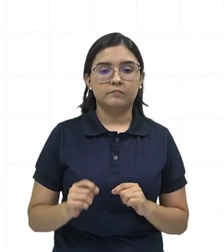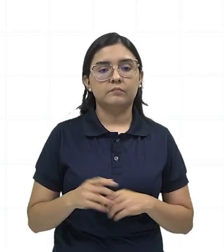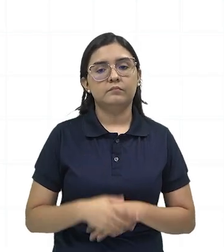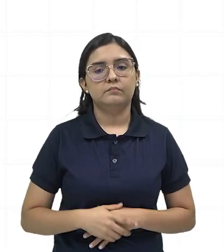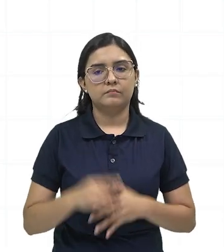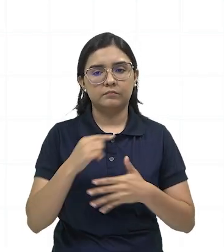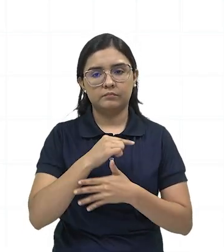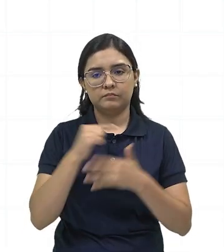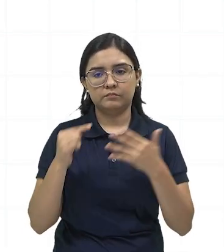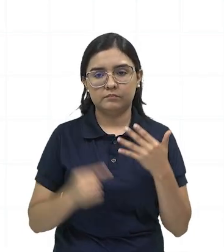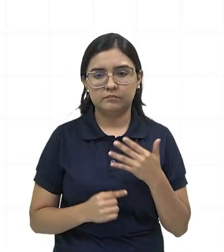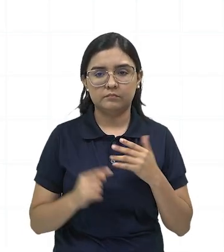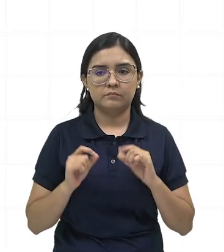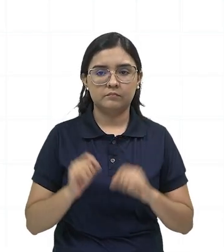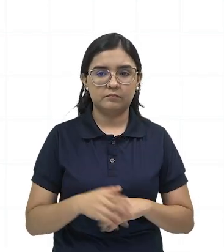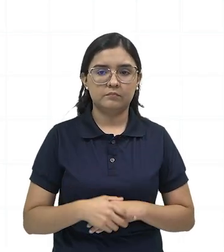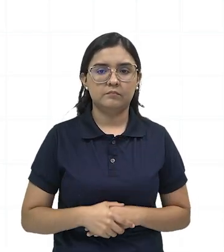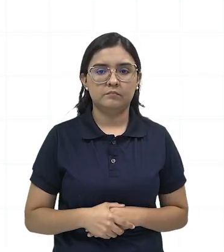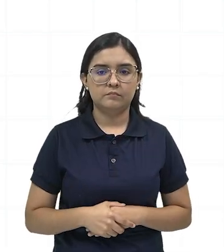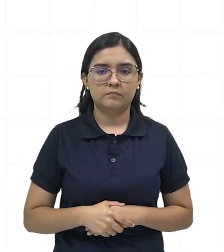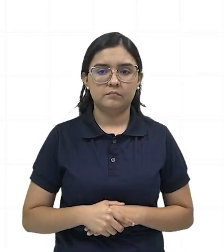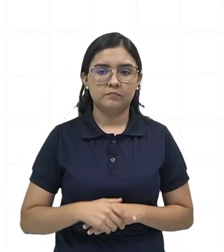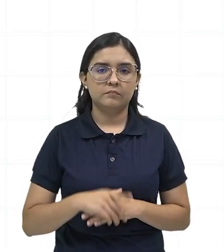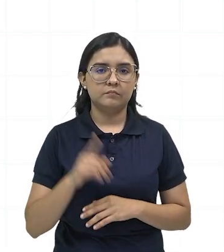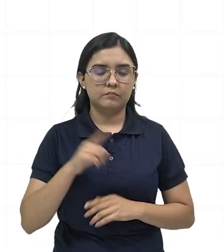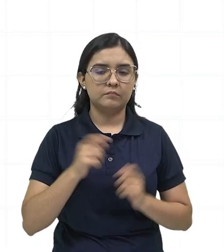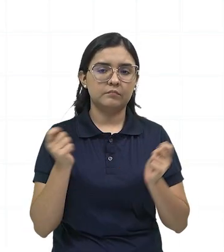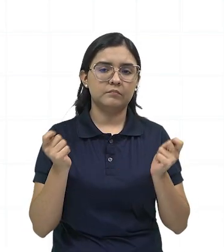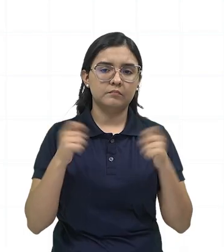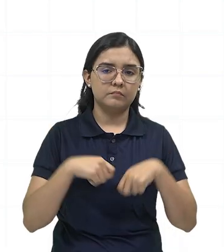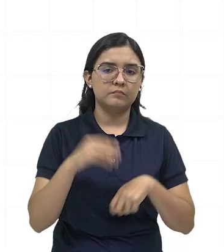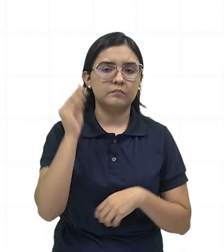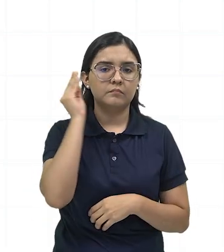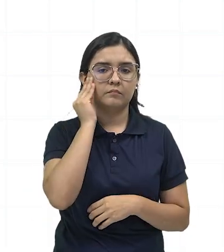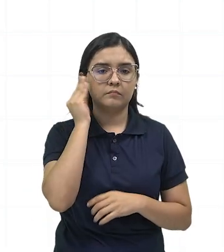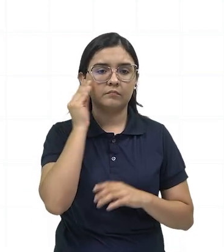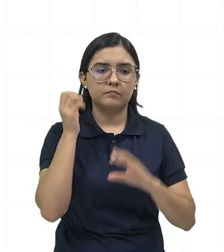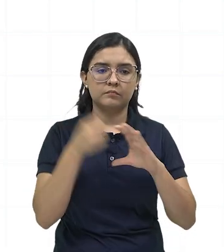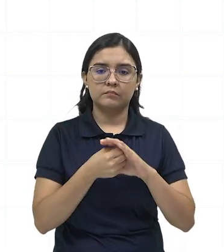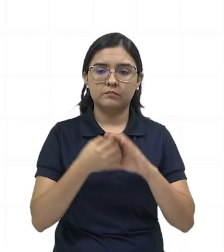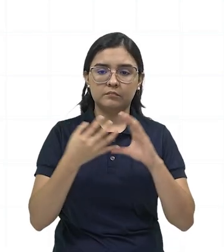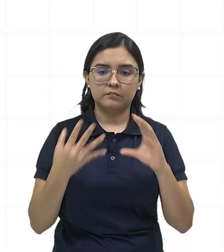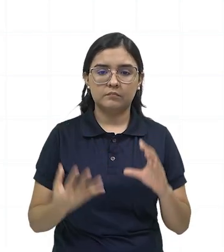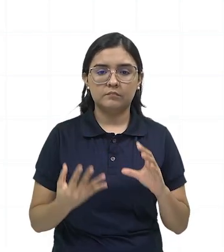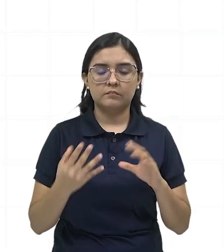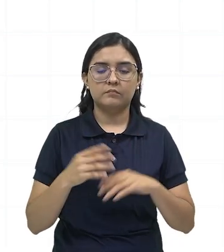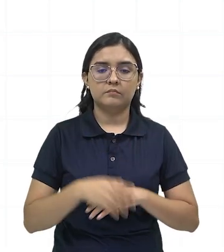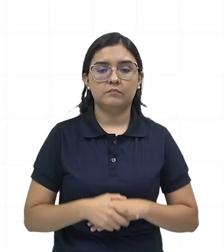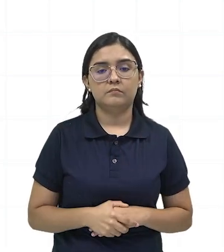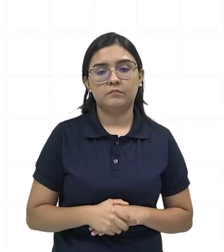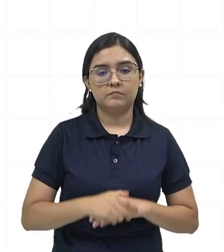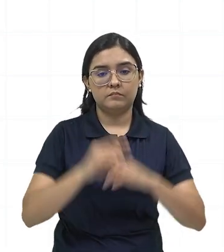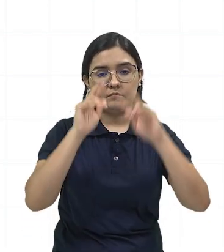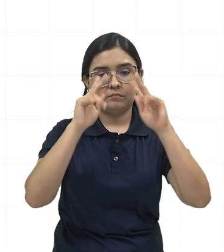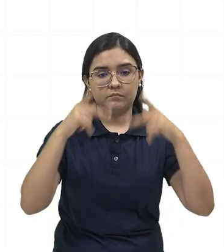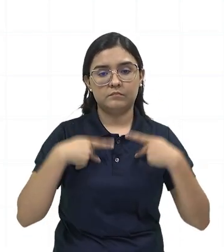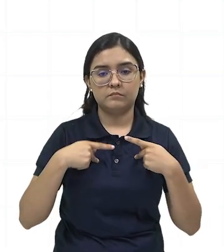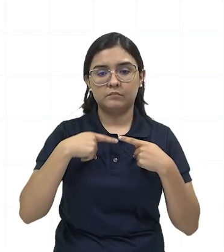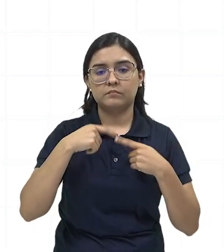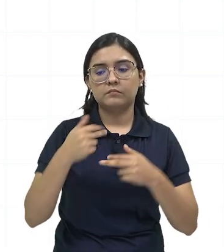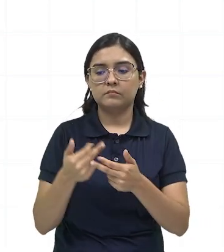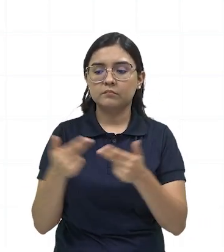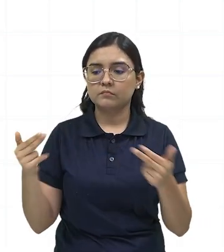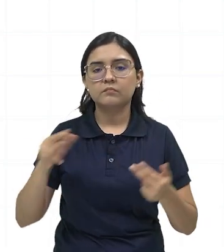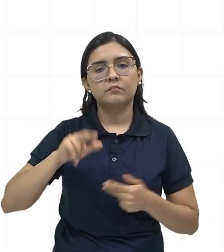essas figuras de pensamento, é possível, né, observar as características de seres humanos em coisas que não são